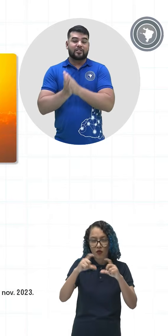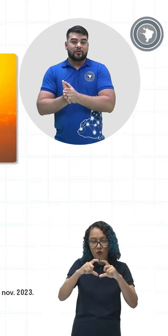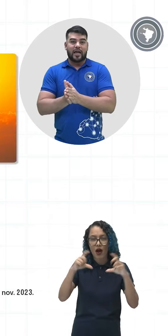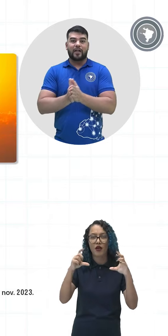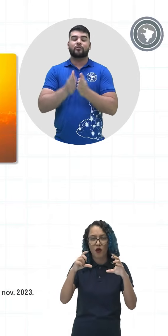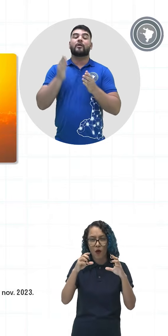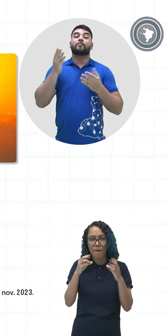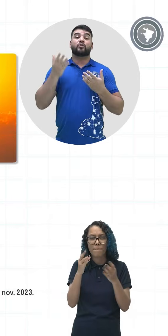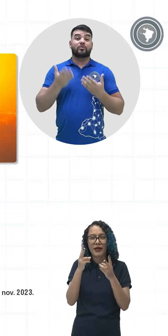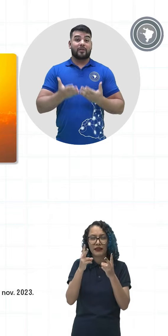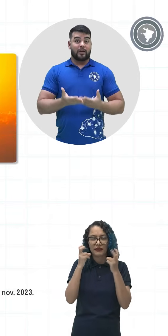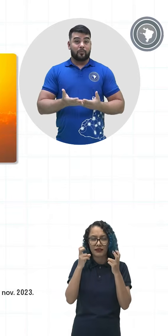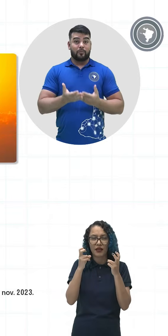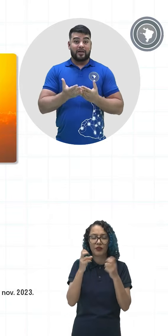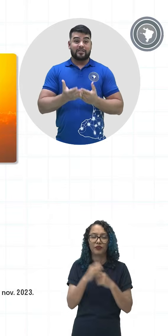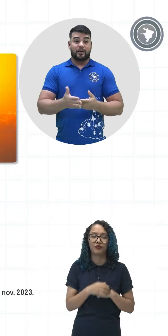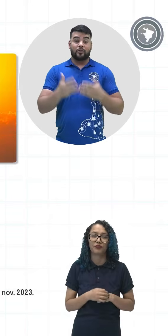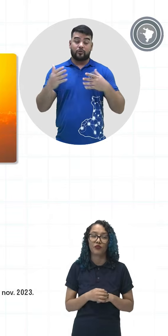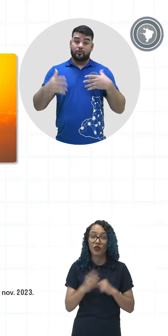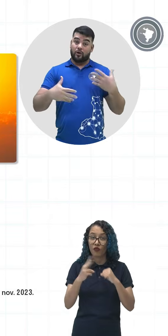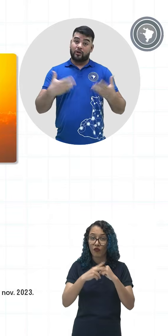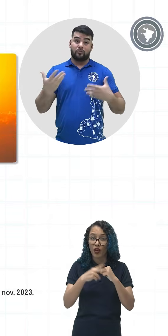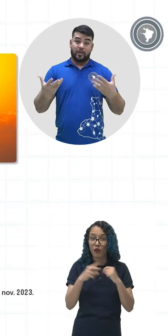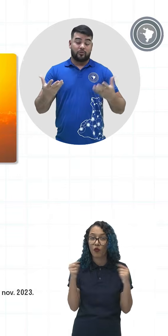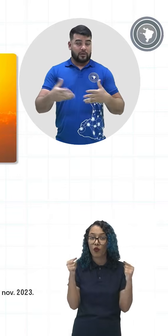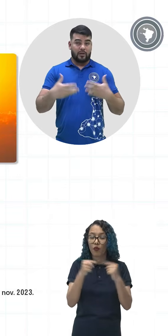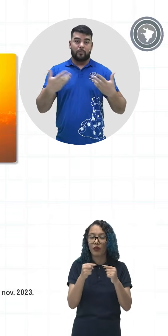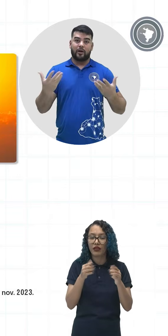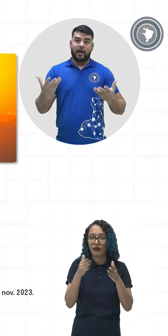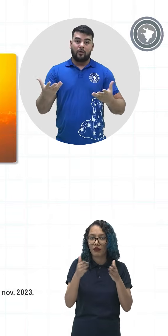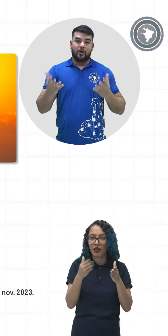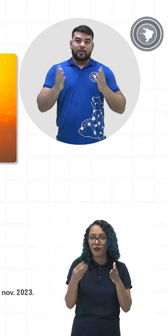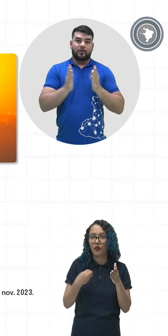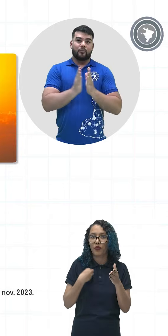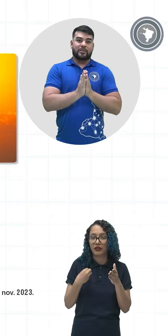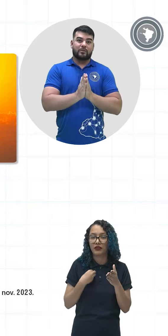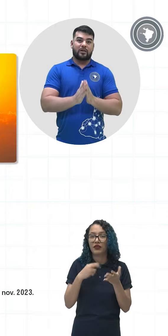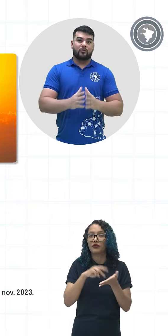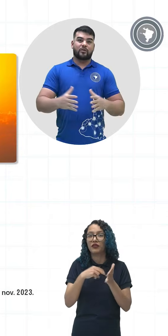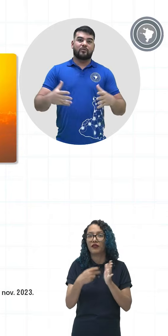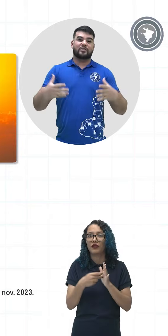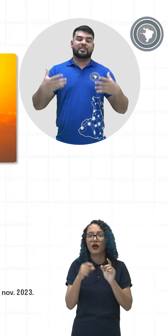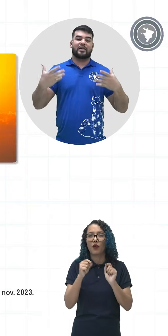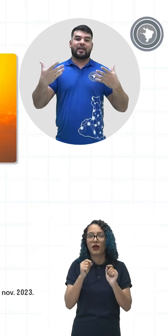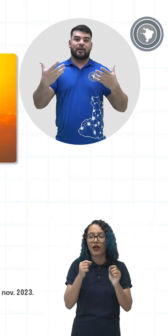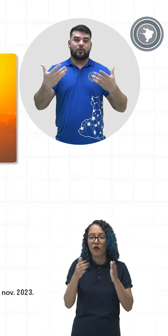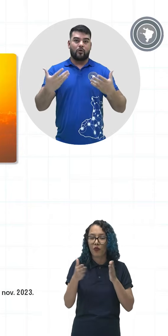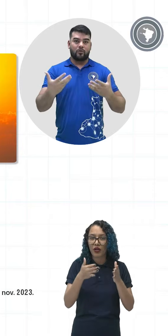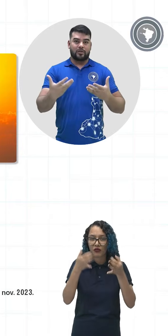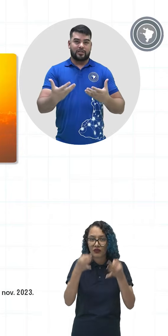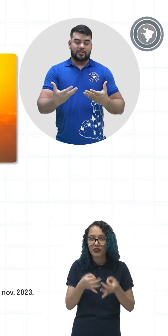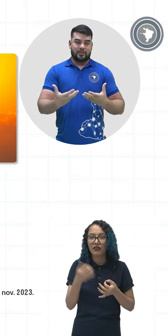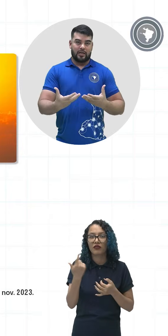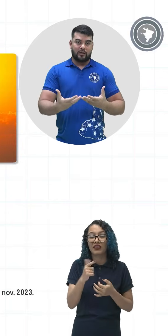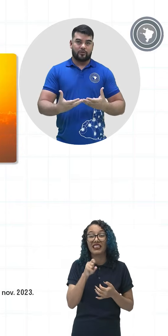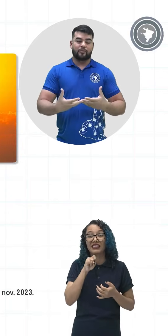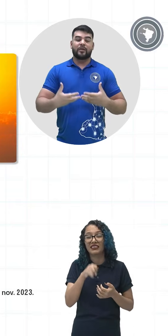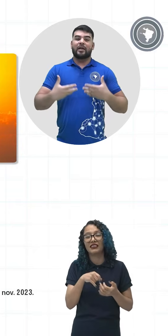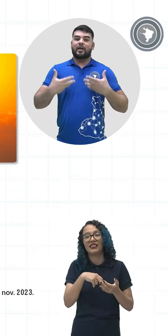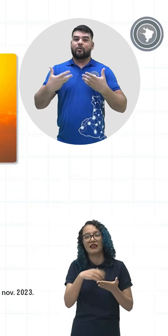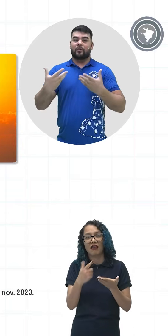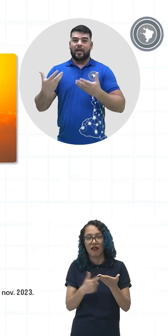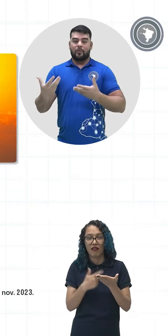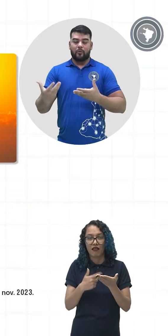sendo flexionados no tempo presente. Isso torna o texto atemporal. Então, perceba que quando você encontra esse